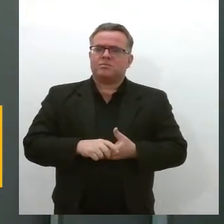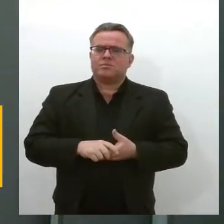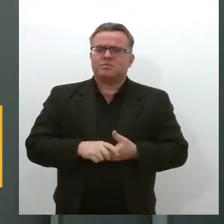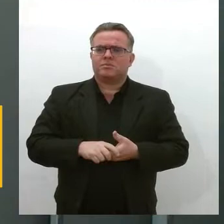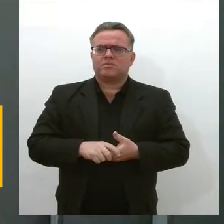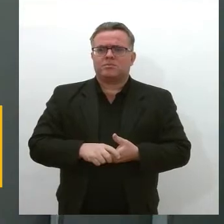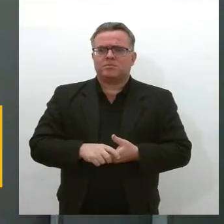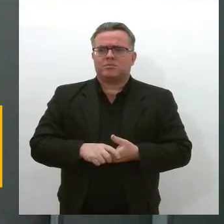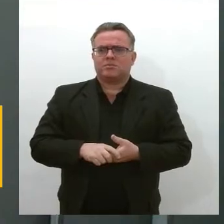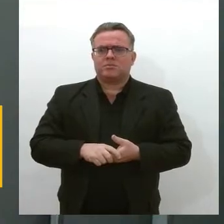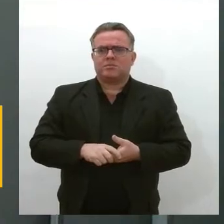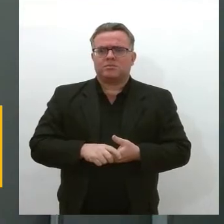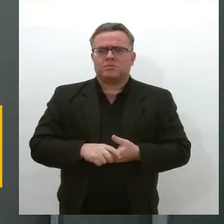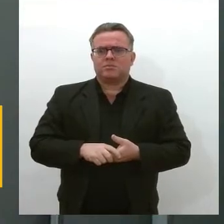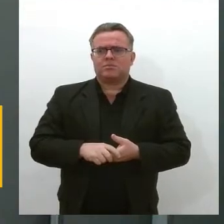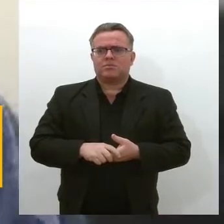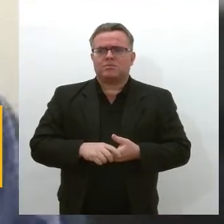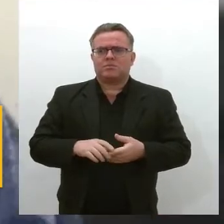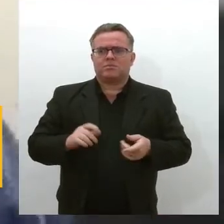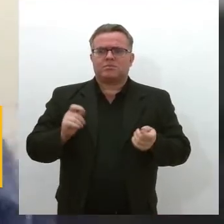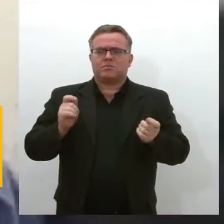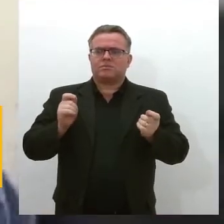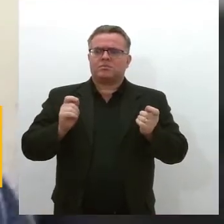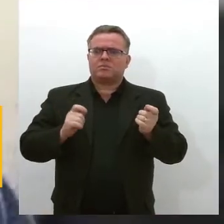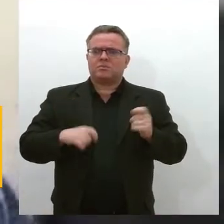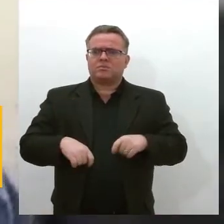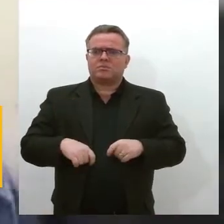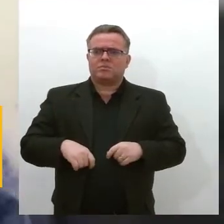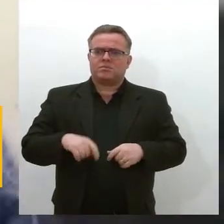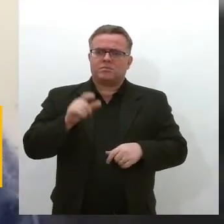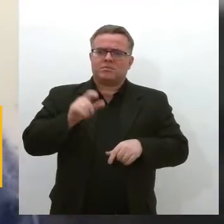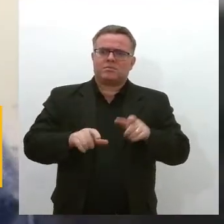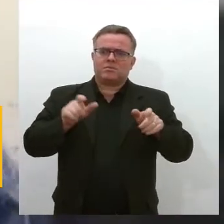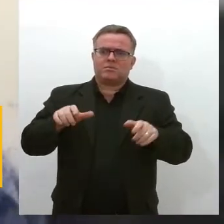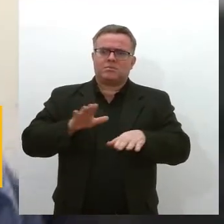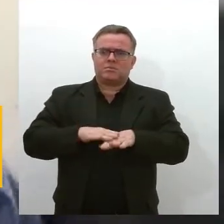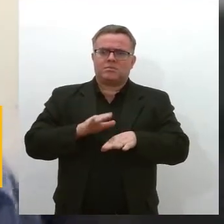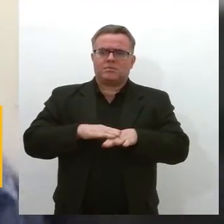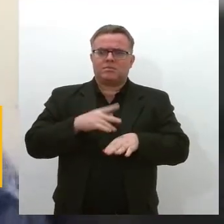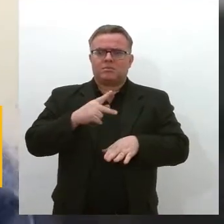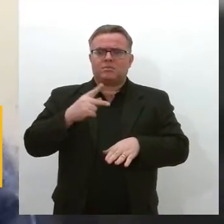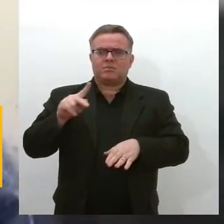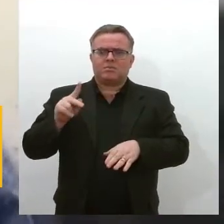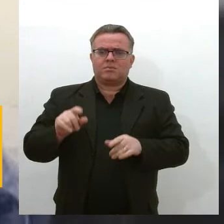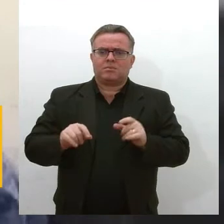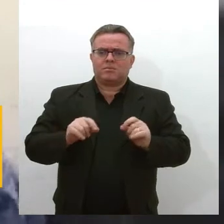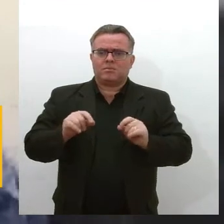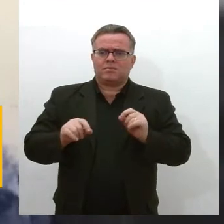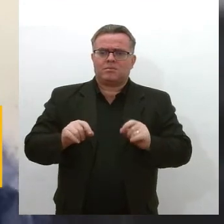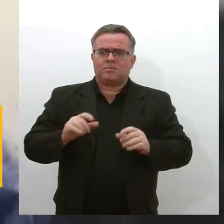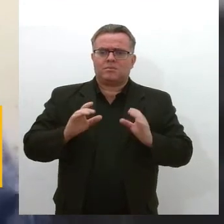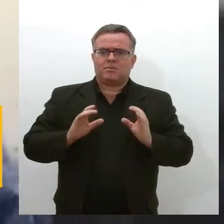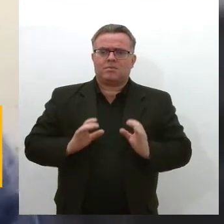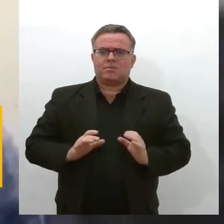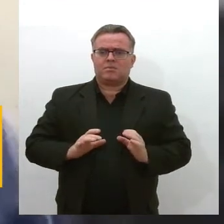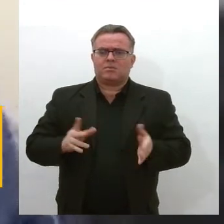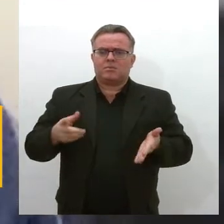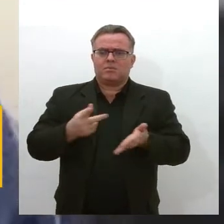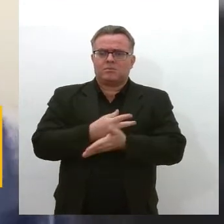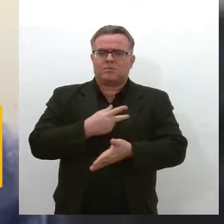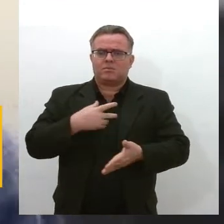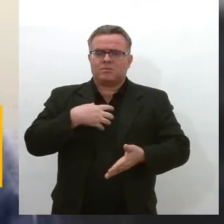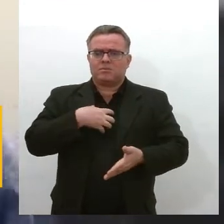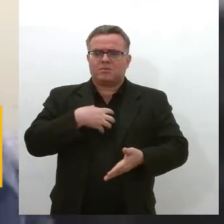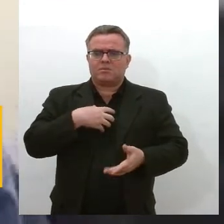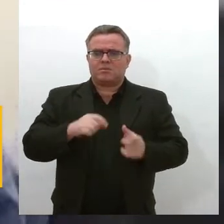um ato aleatório de uma pessoa. É um comportamento que envolve uma situação que é a única saída